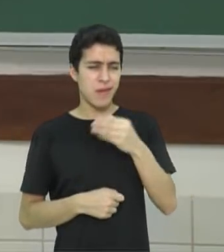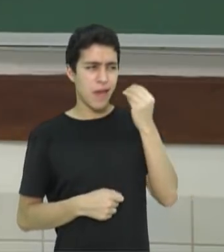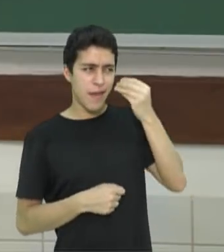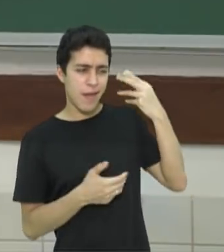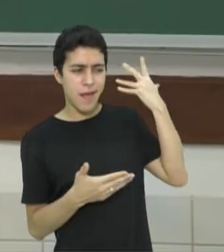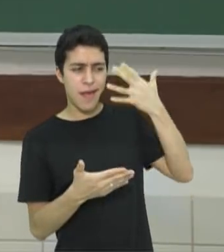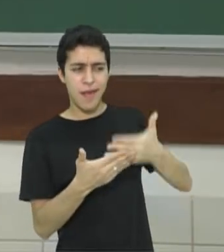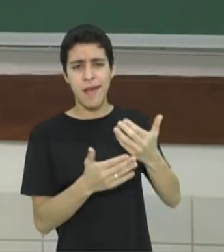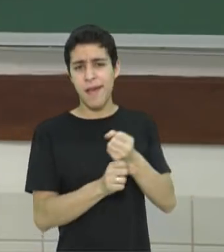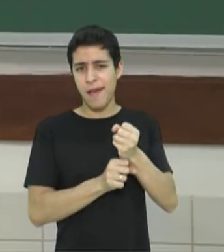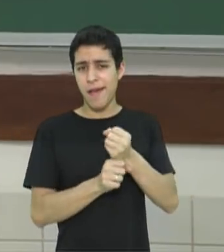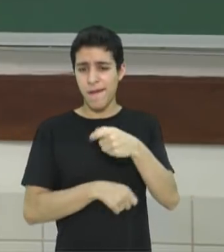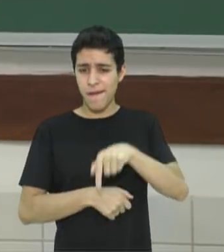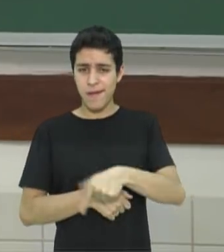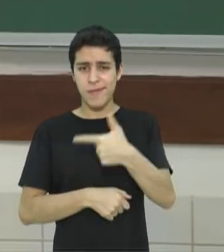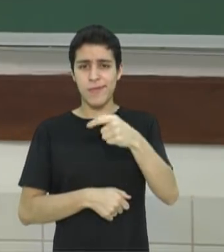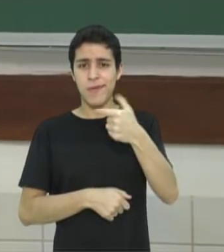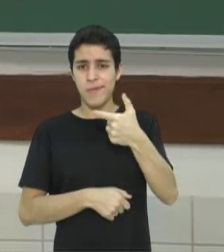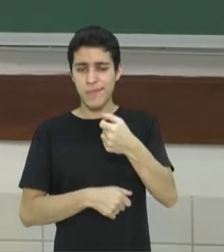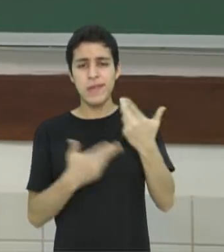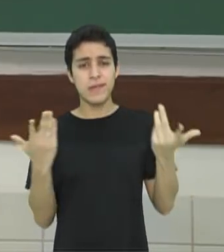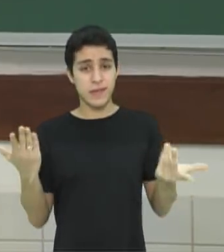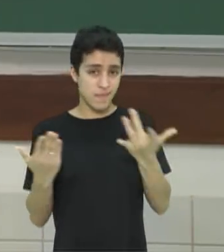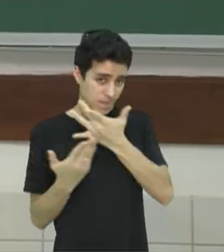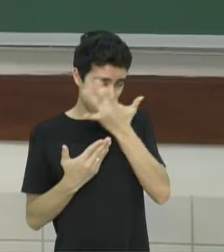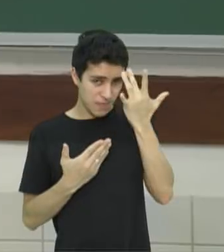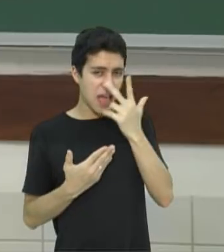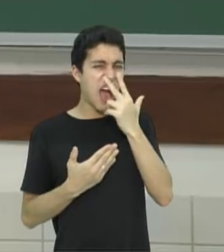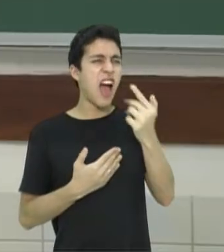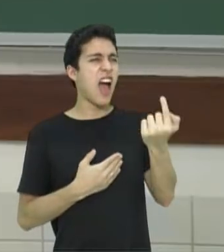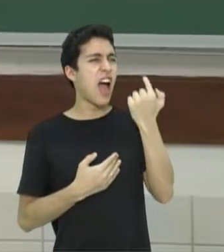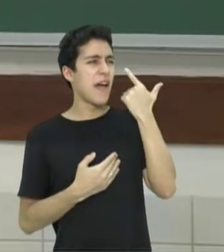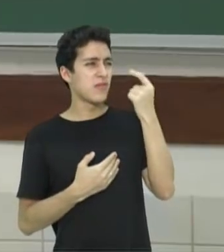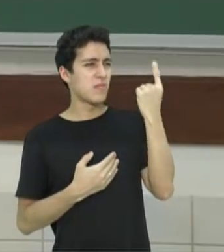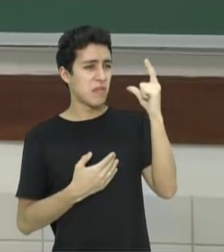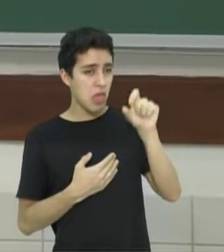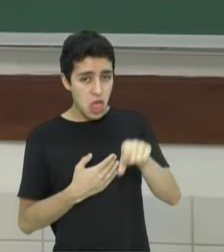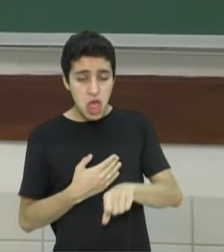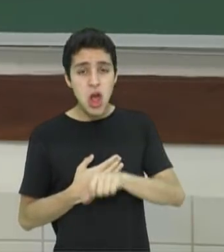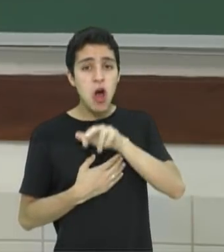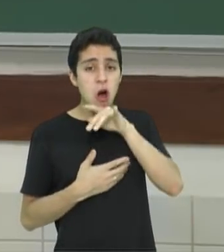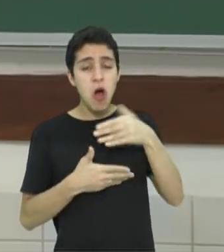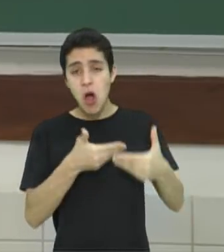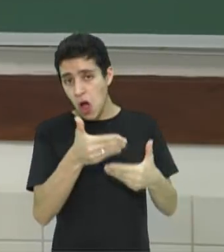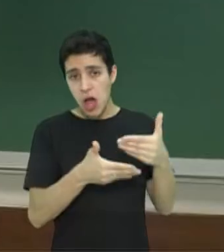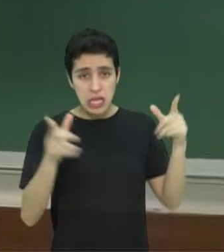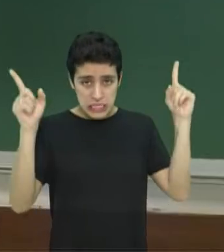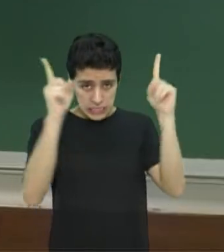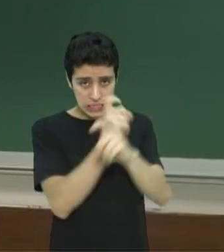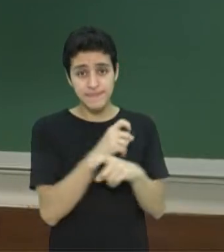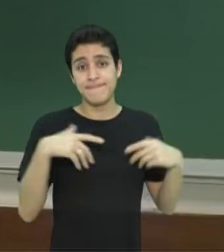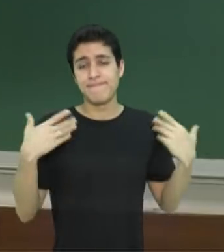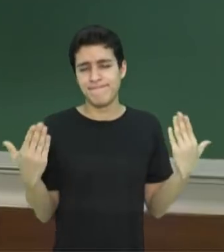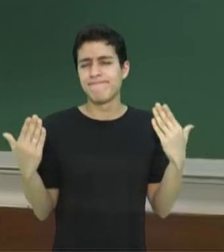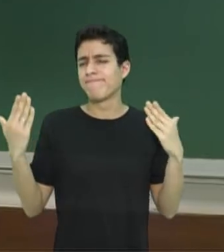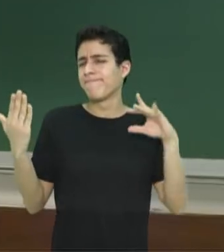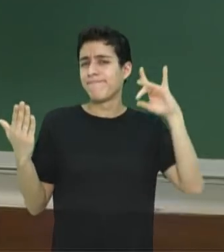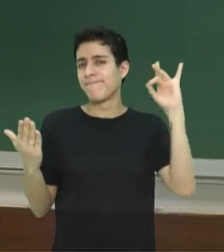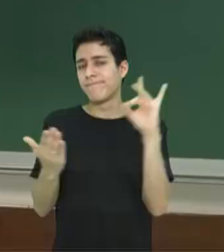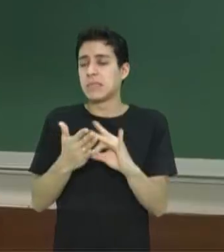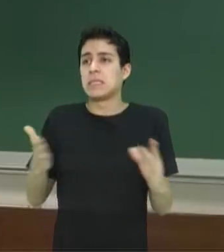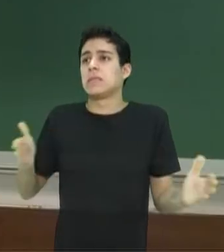está sendo o ano de 2020, as pessoas que achavam que o ano de 2019 tinha sido um ano difícil, de fato